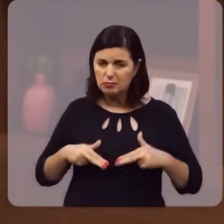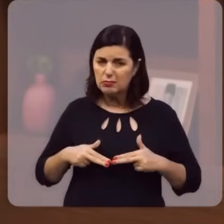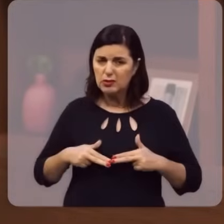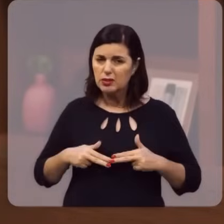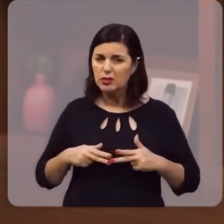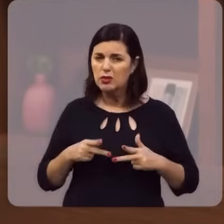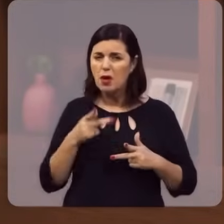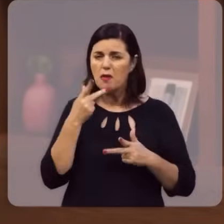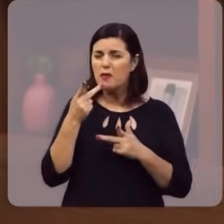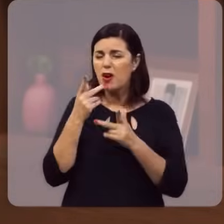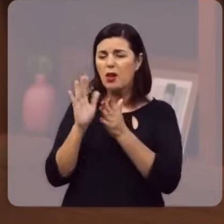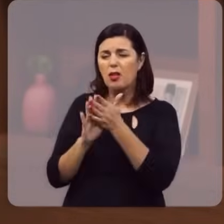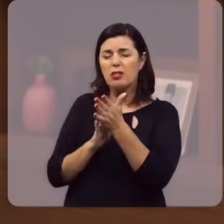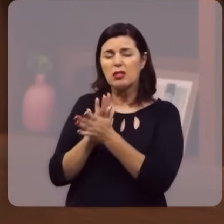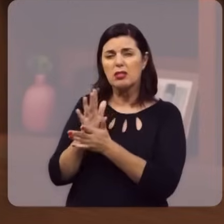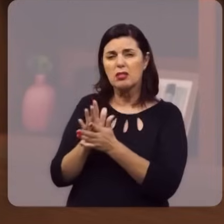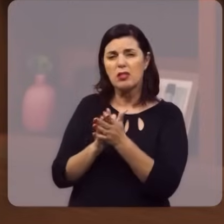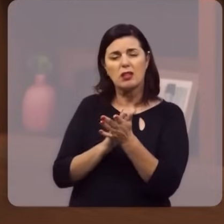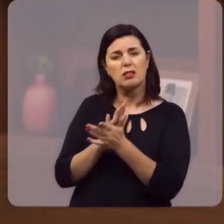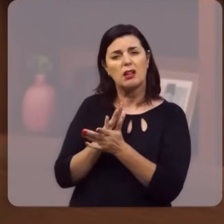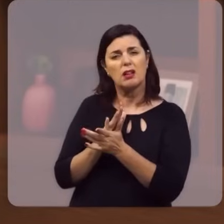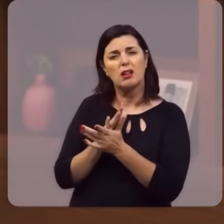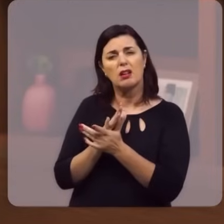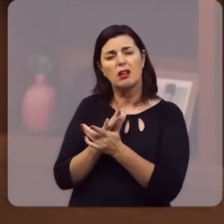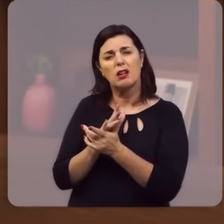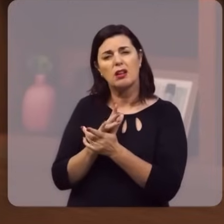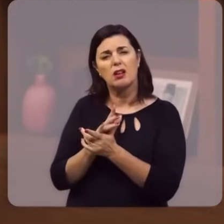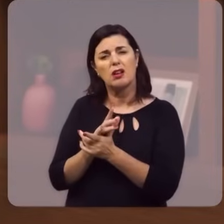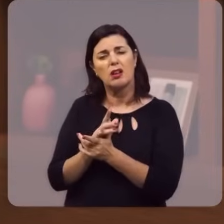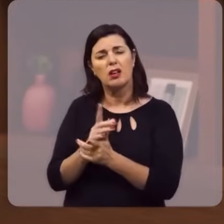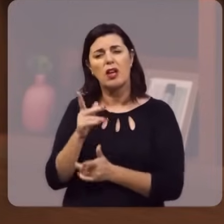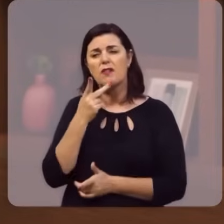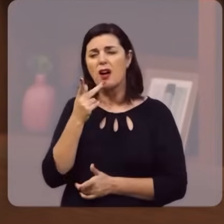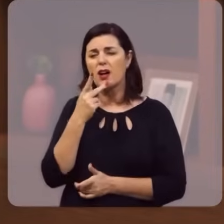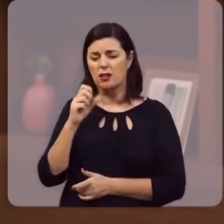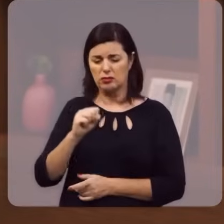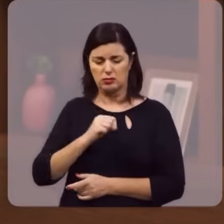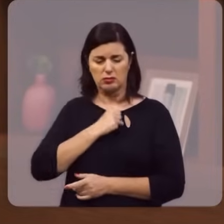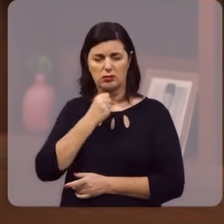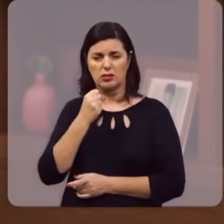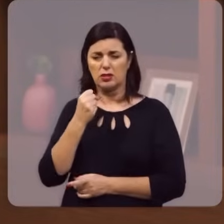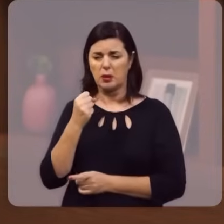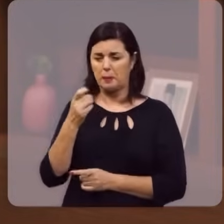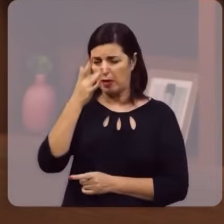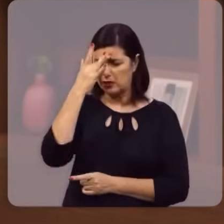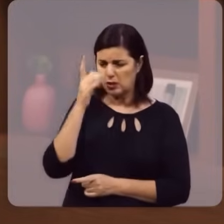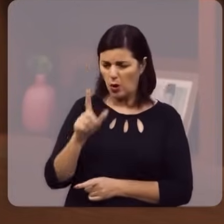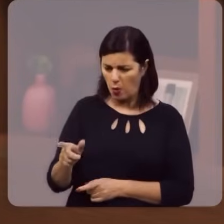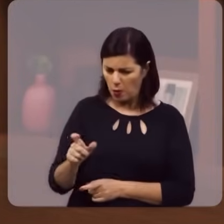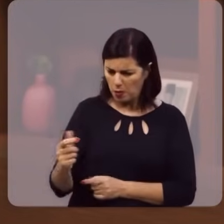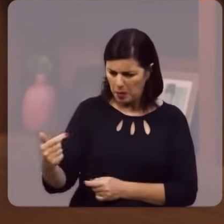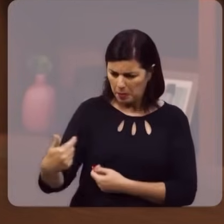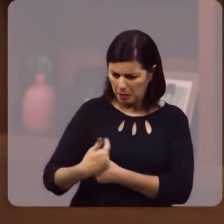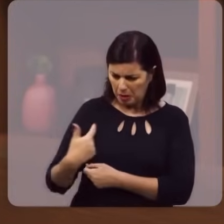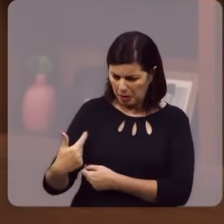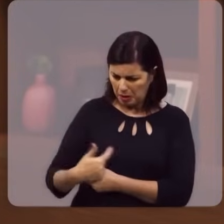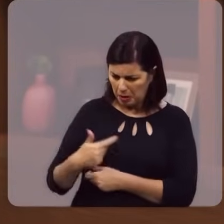ele não fuzilou com a sua Ira Santa aqueles que zombavam